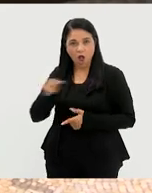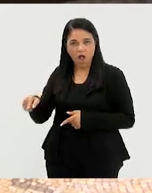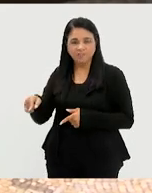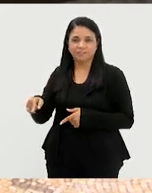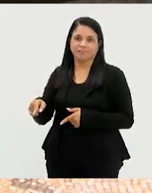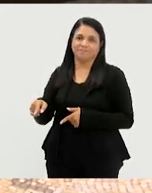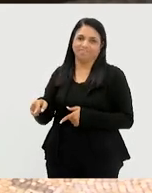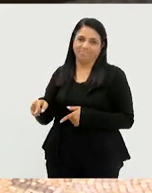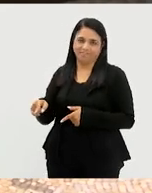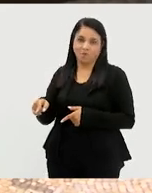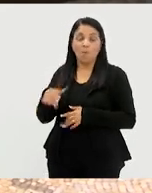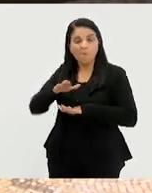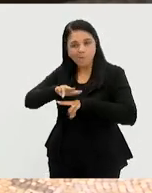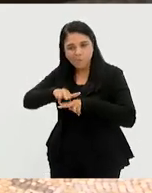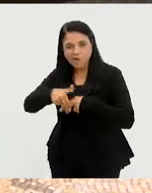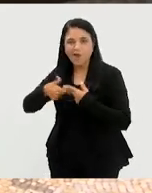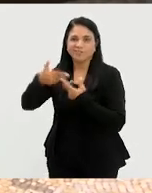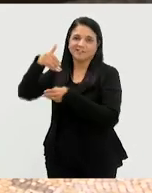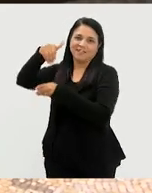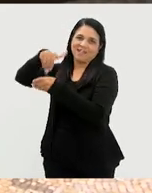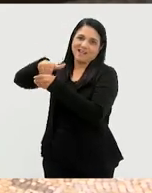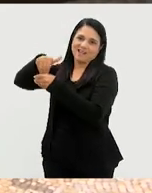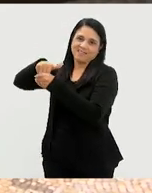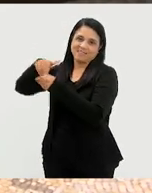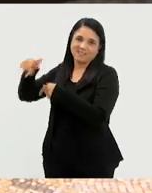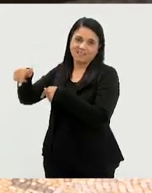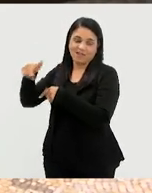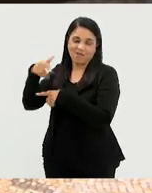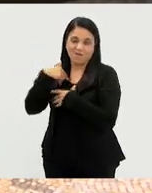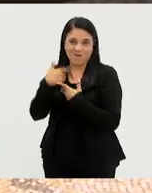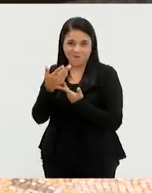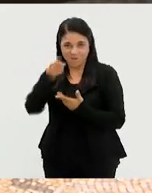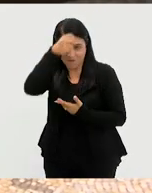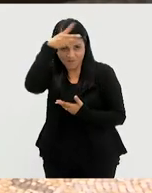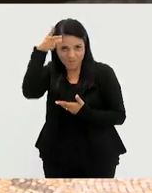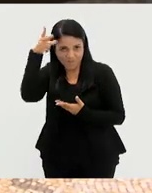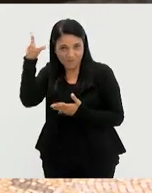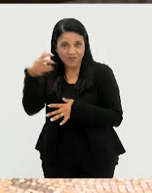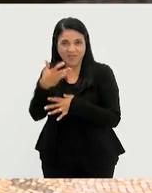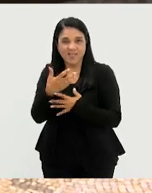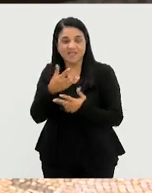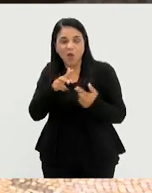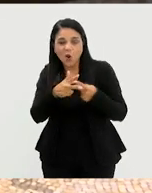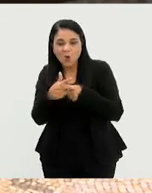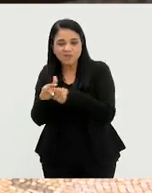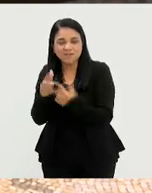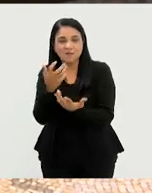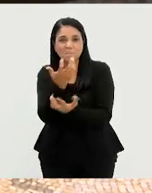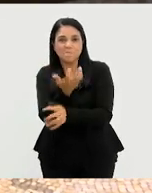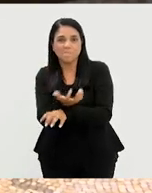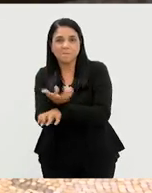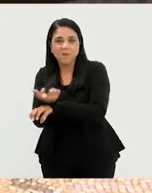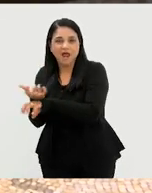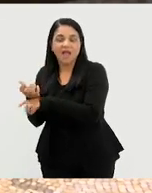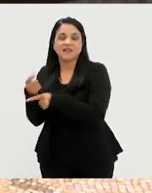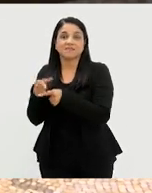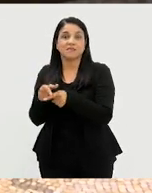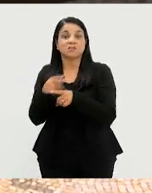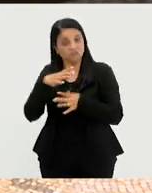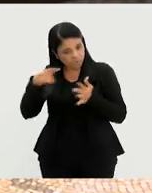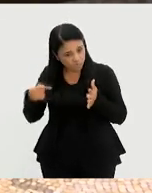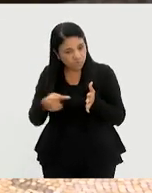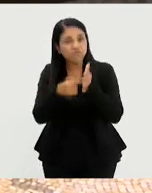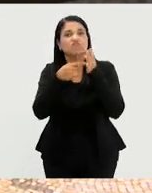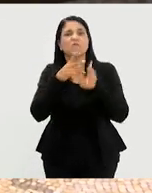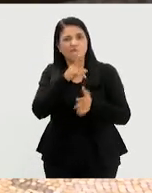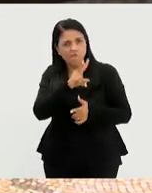eleição Municipal e que a gente vai botar a Boca no Trombone e vai denunciar porque criança tem que ser bem tratada a educação de